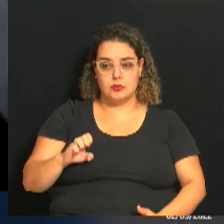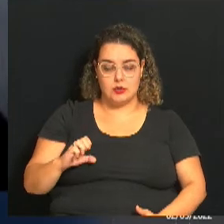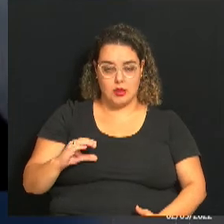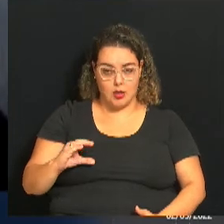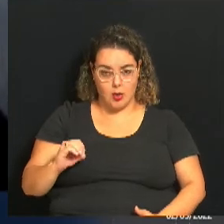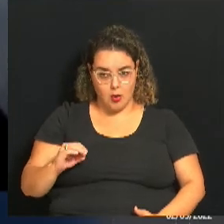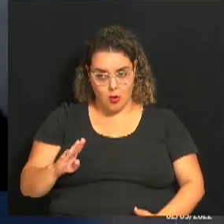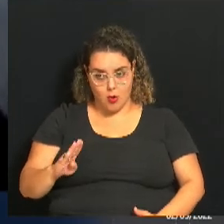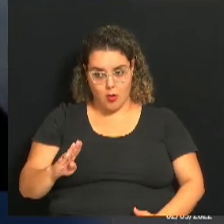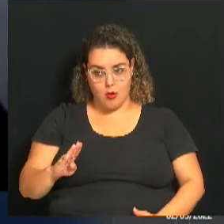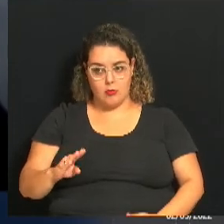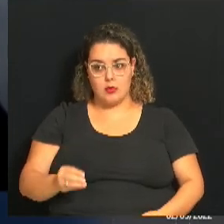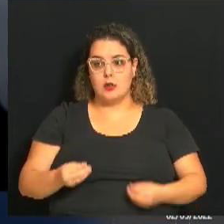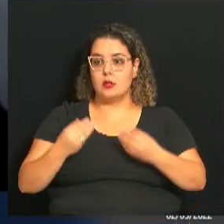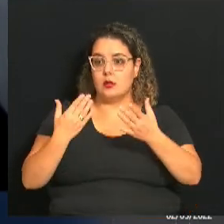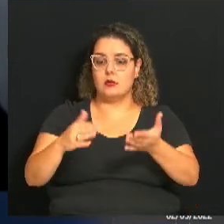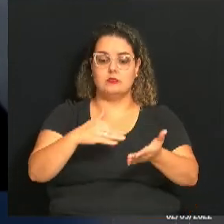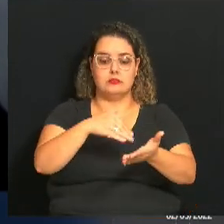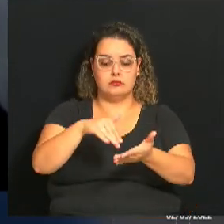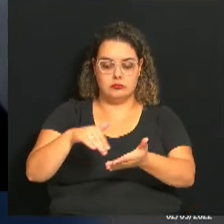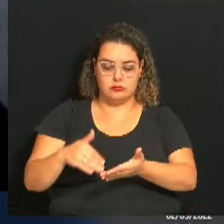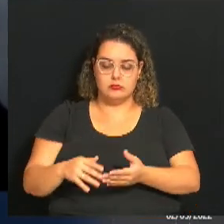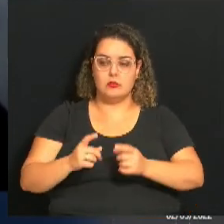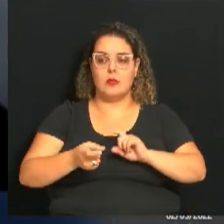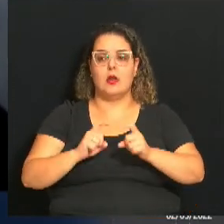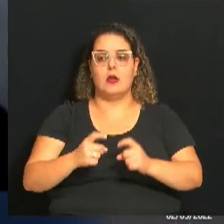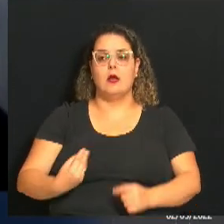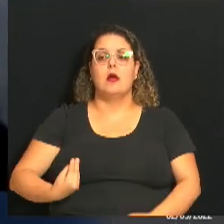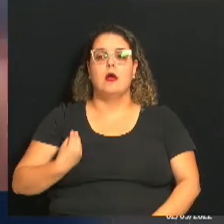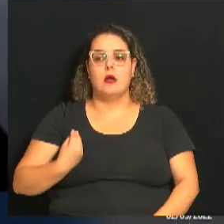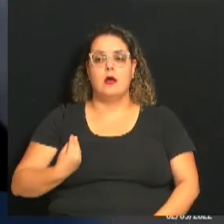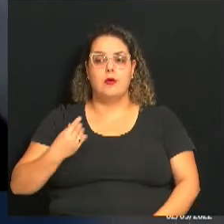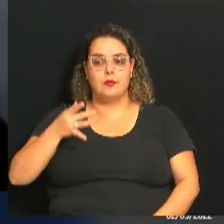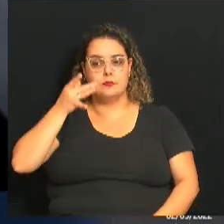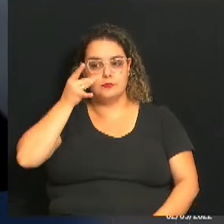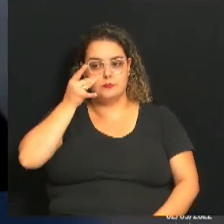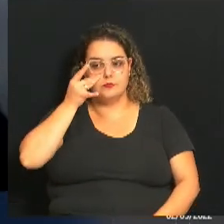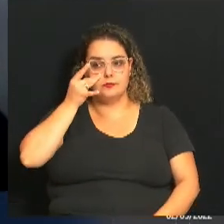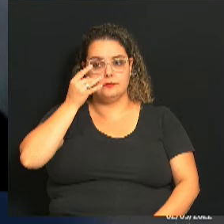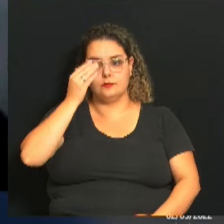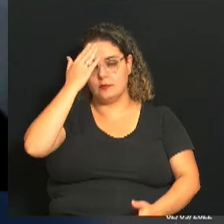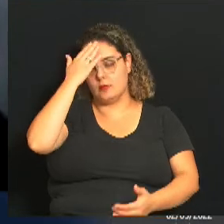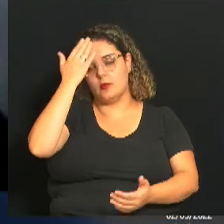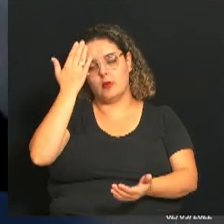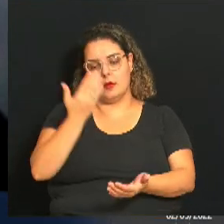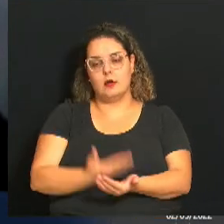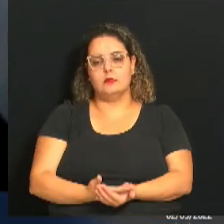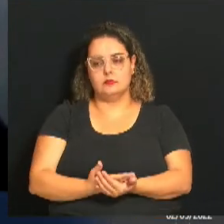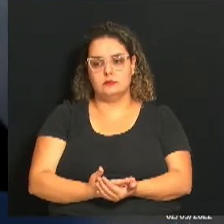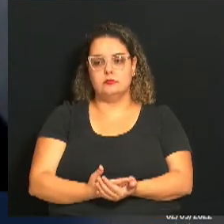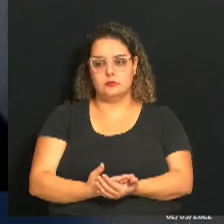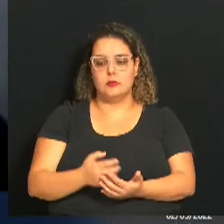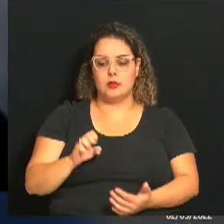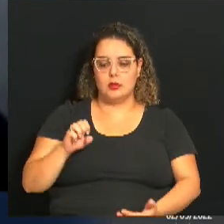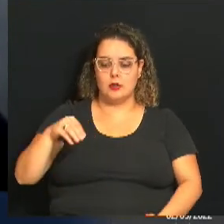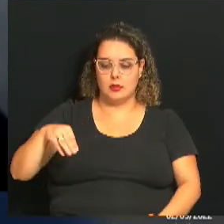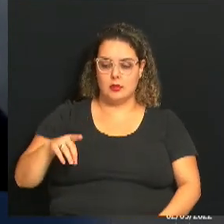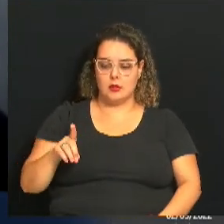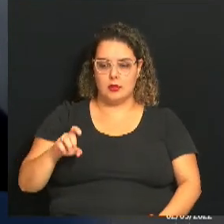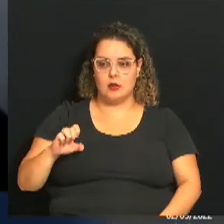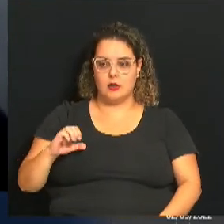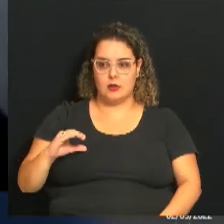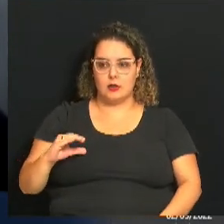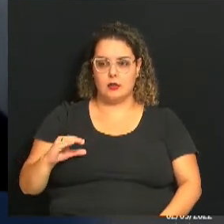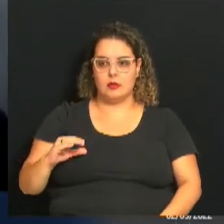todos os secretários naquela reunião que estavam presentes, e eu acredito que eles, a INDEC, tem analisado, né? Então, isso a gente